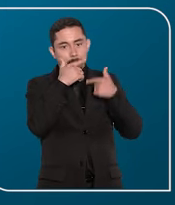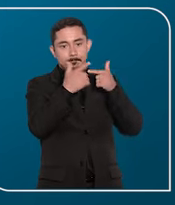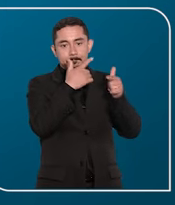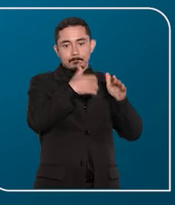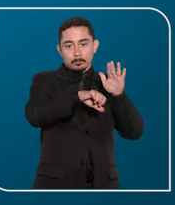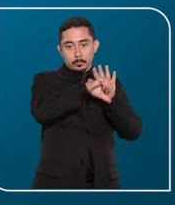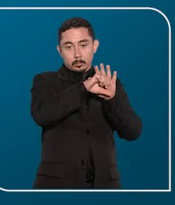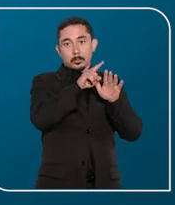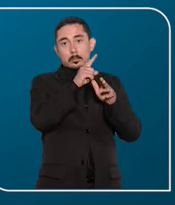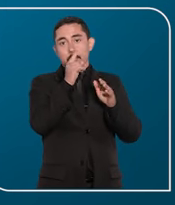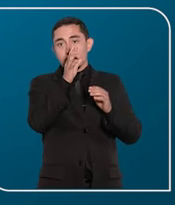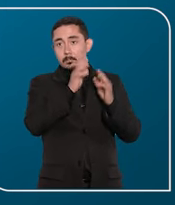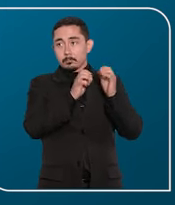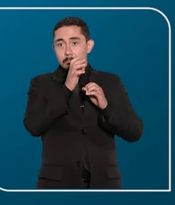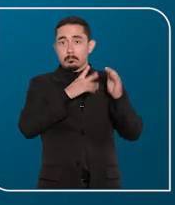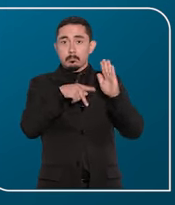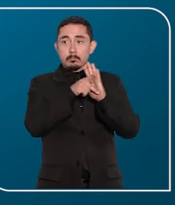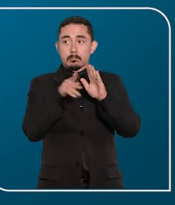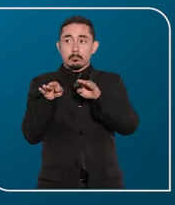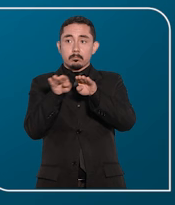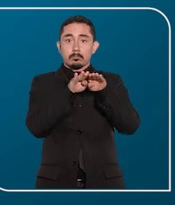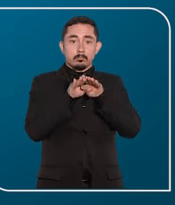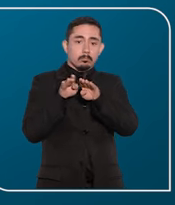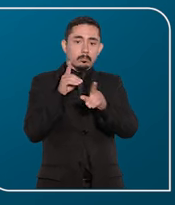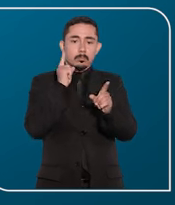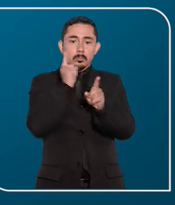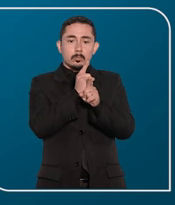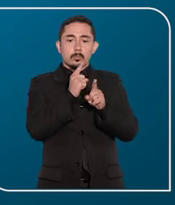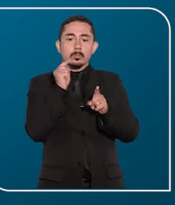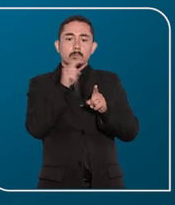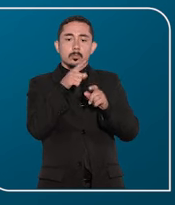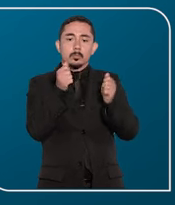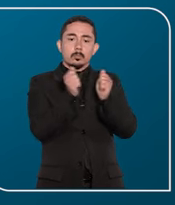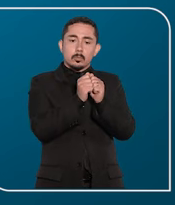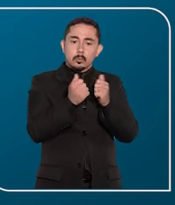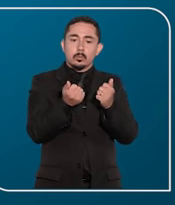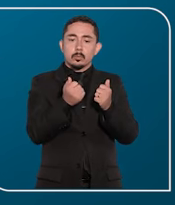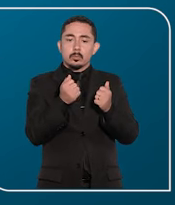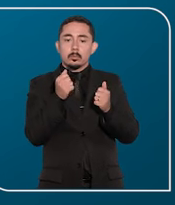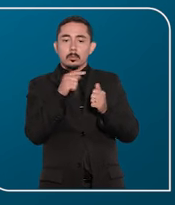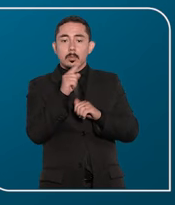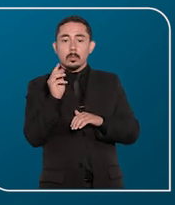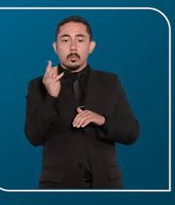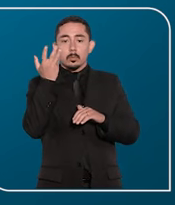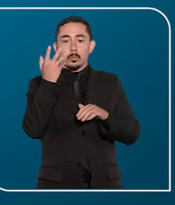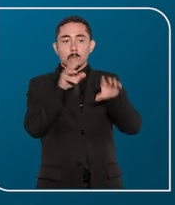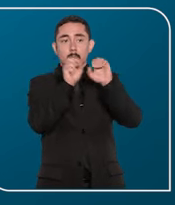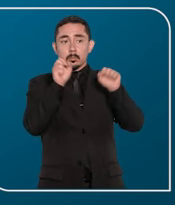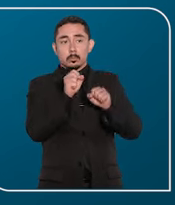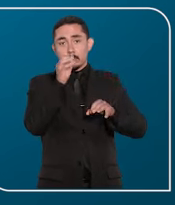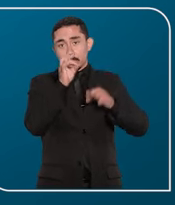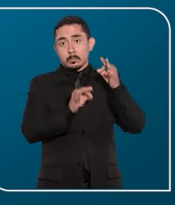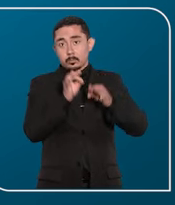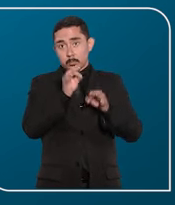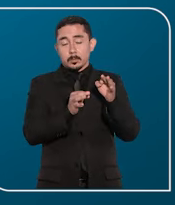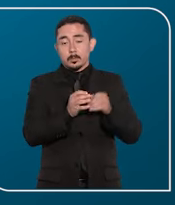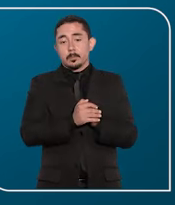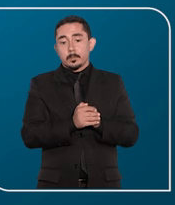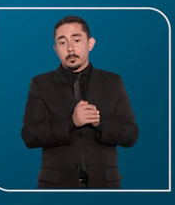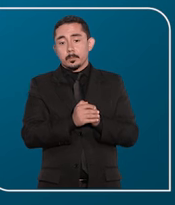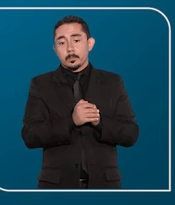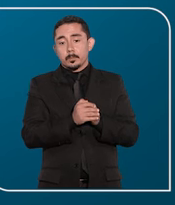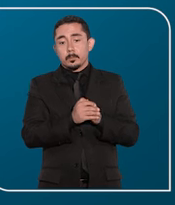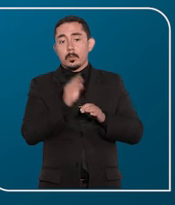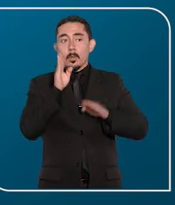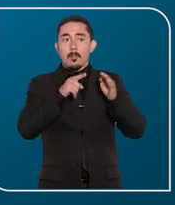muito tempo pela igualdade de localização junto, por exemplo, à realização do tribunal de um júri, né? Ou seja, eles brigam por muito